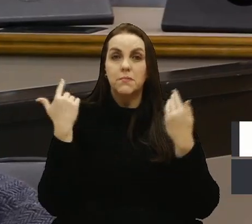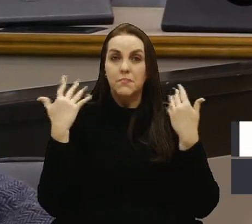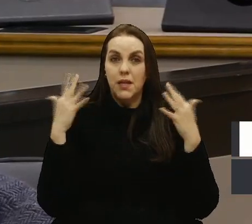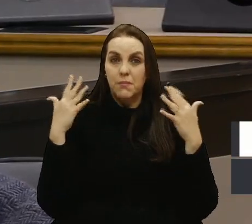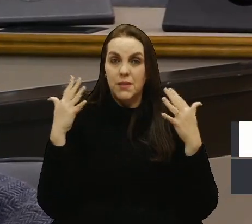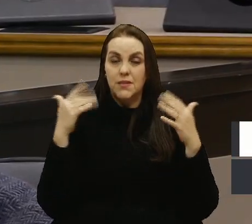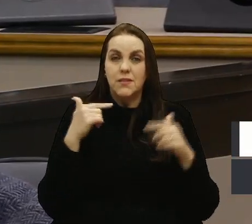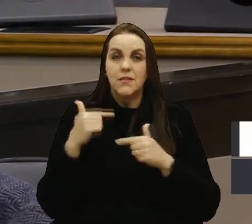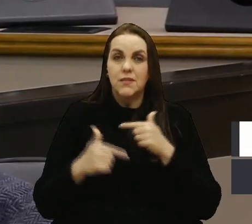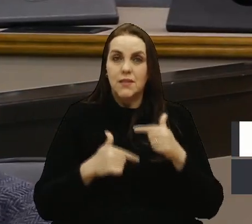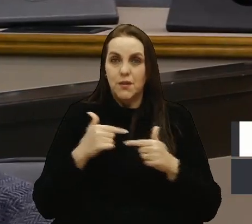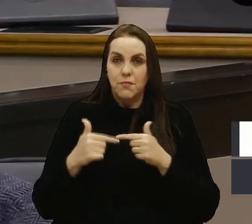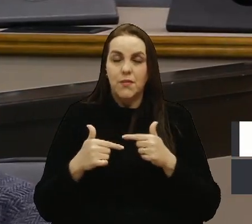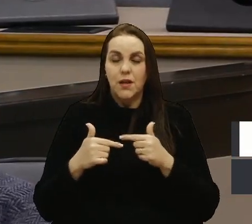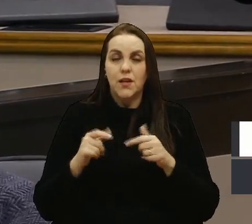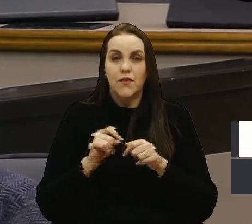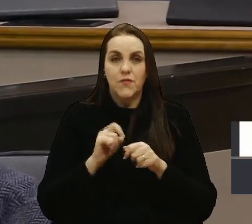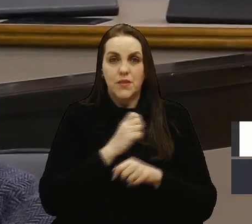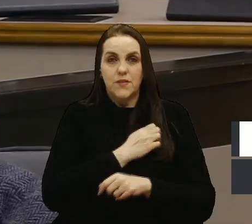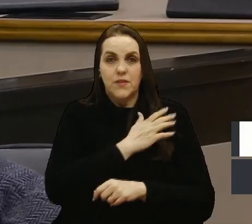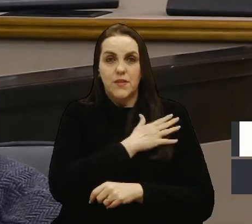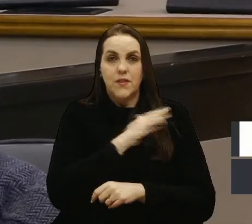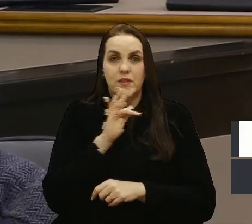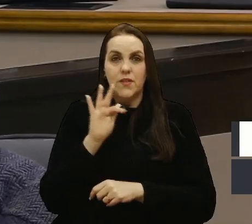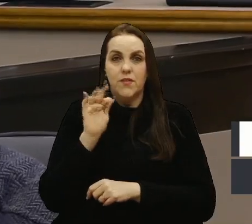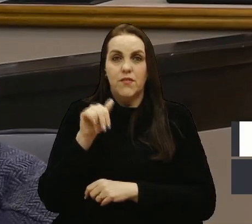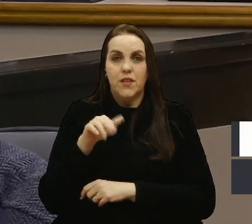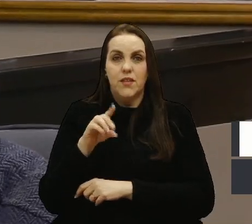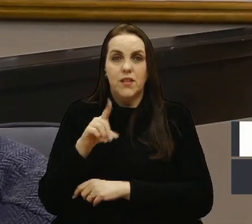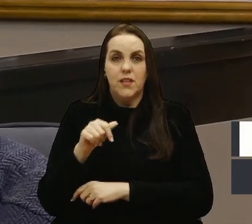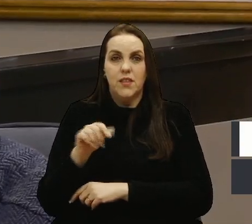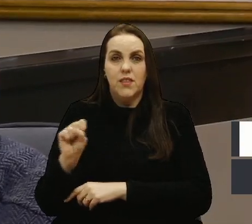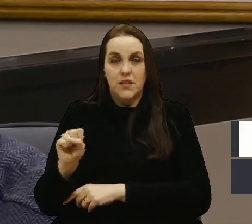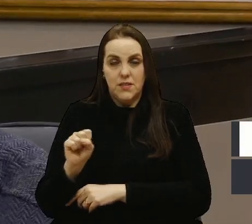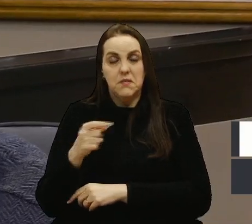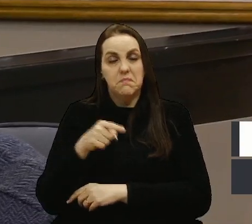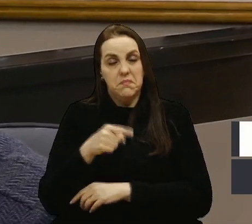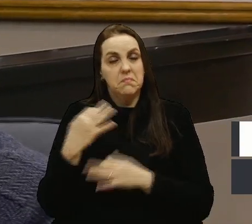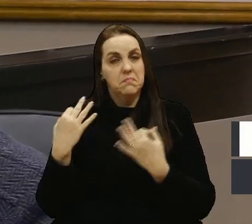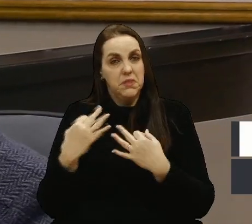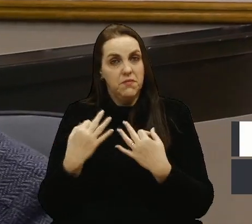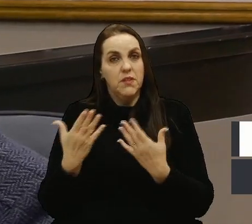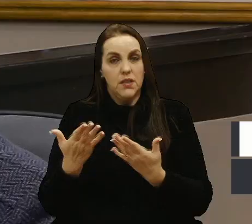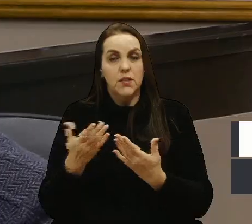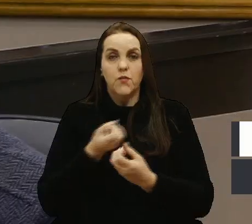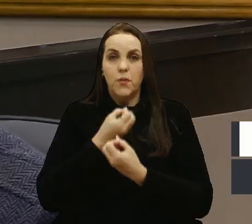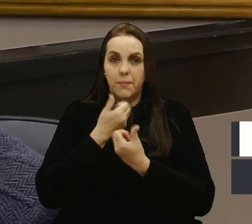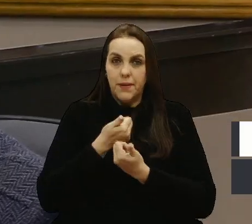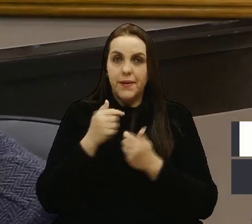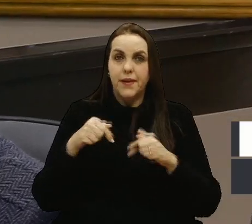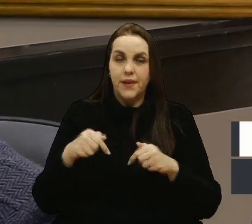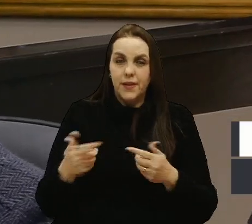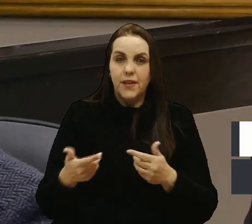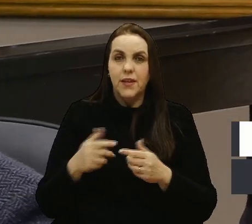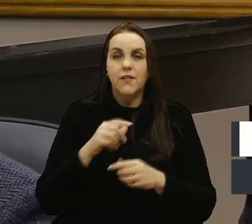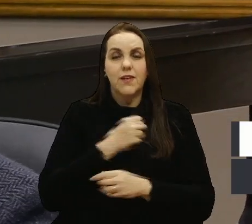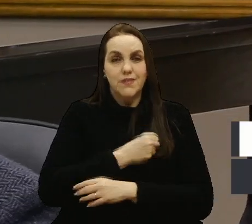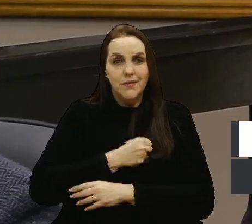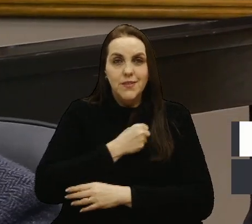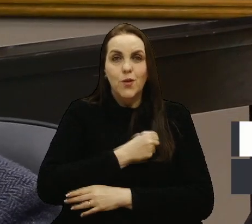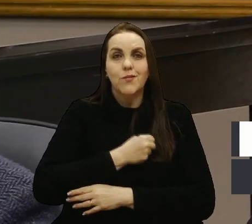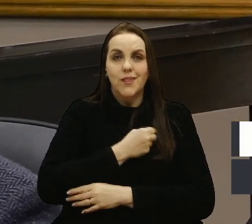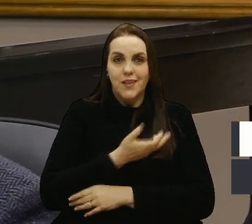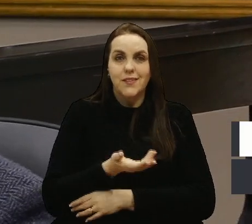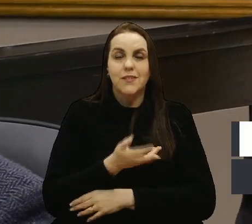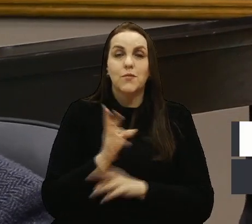o trabalho que foi feito pelo comandante Fernandes. Acredito que logrou êxito, obteve muito êxito, foi muito bem aqui, né? Vai deixar saudades, a gente tinha